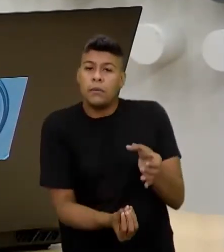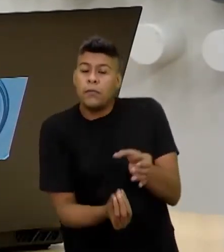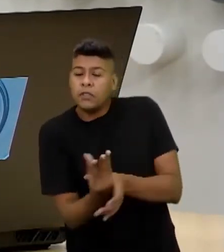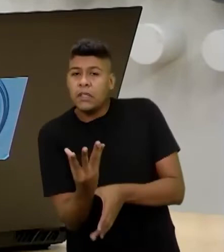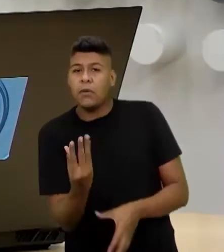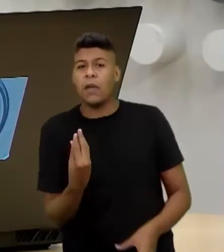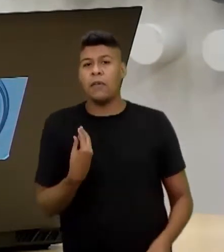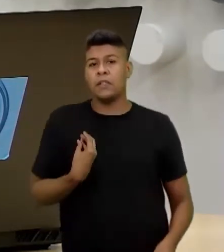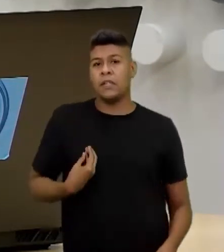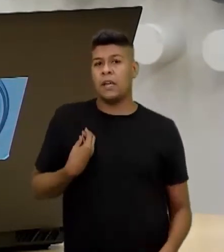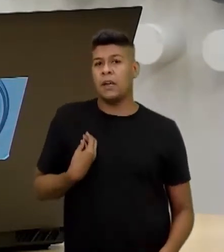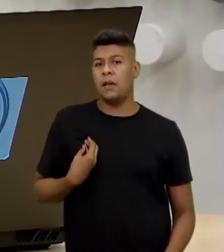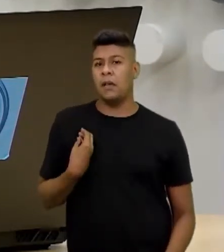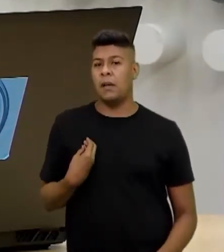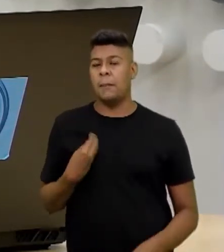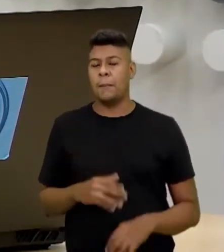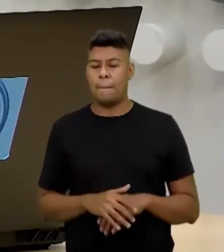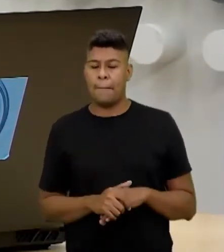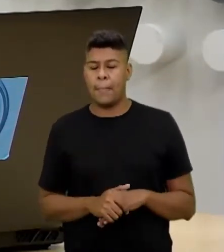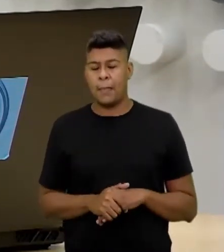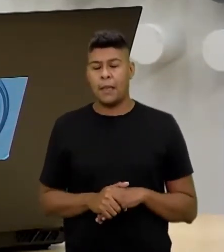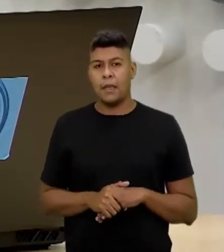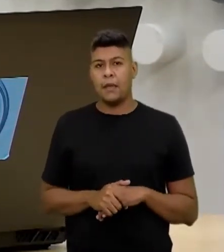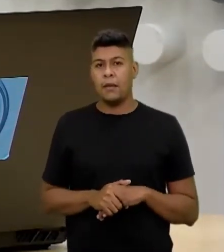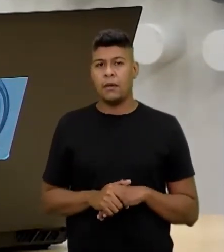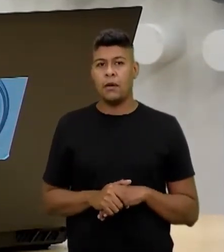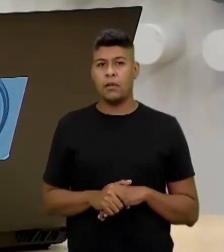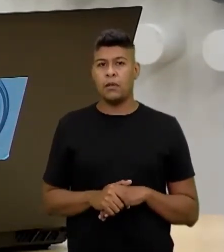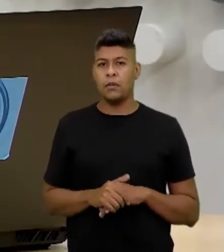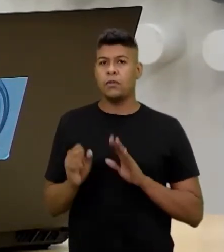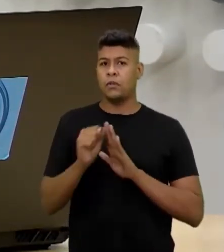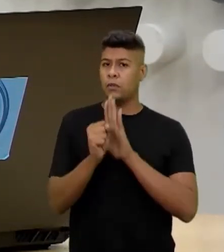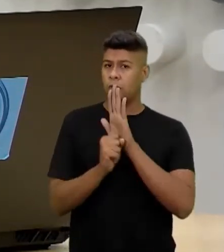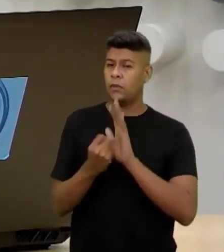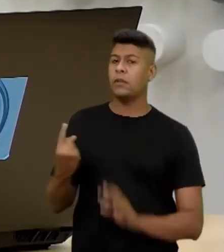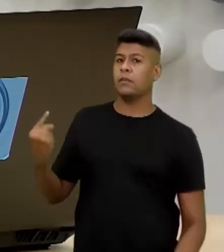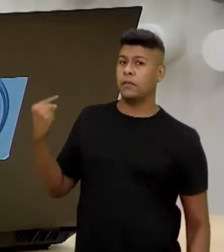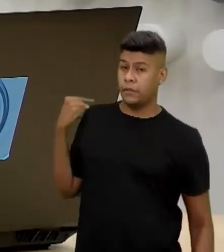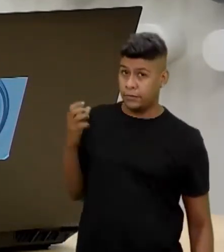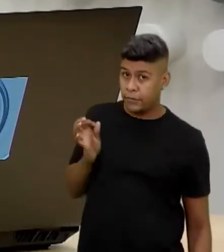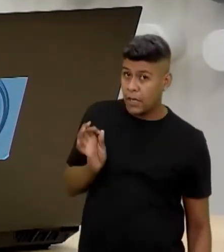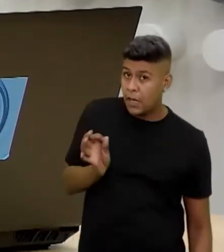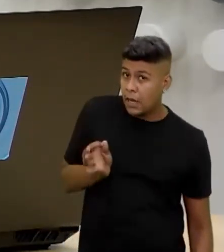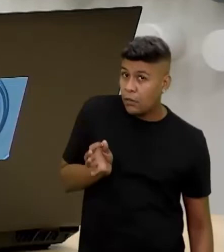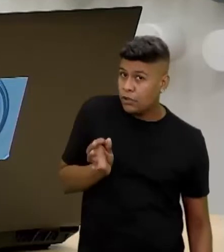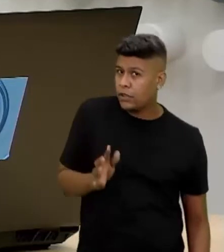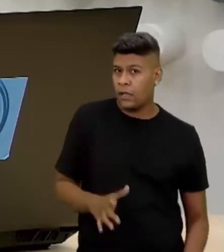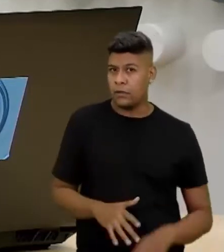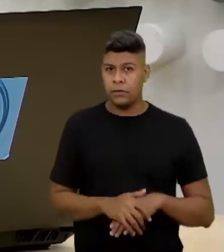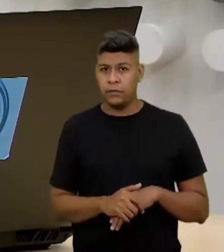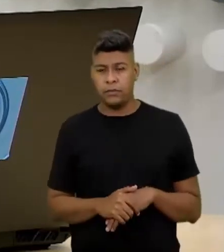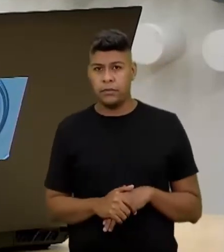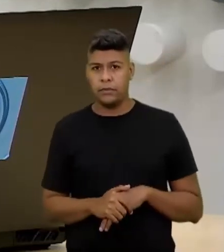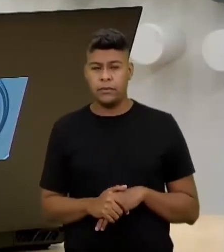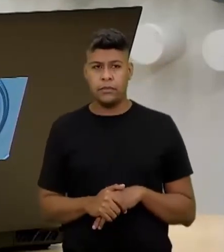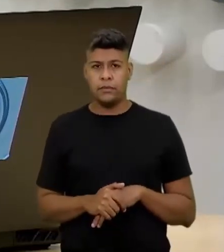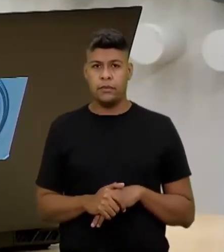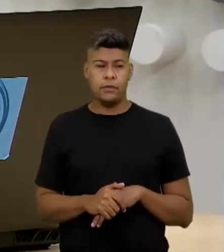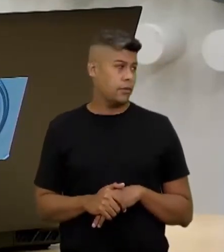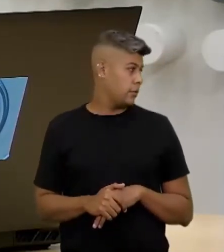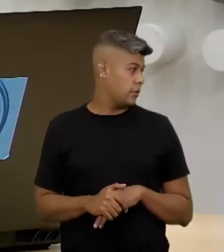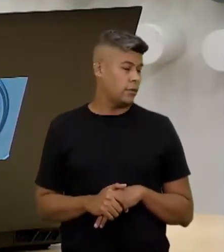mais ou menos aí Cem Anos Antes no século anterior tá certo aí vocês vão me dizer assim